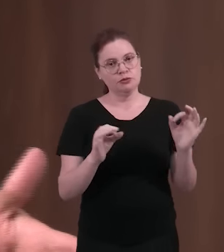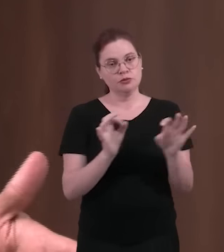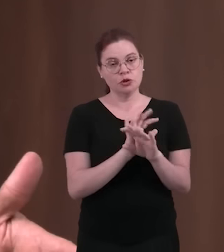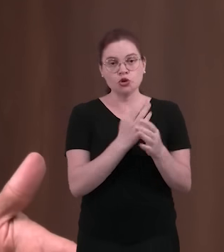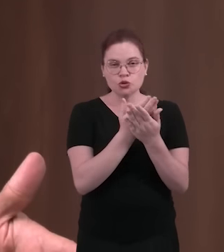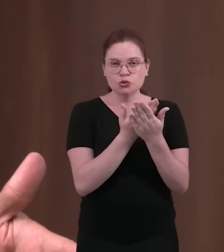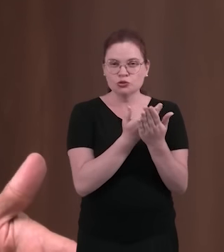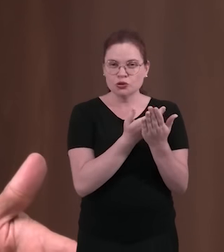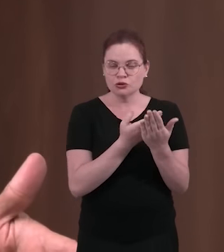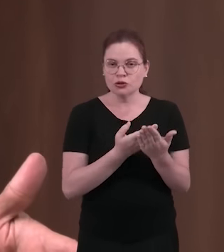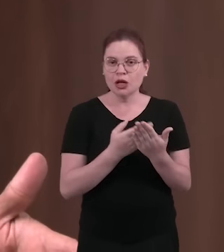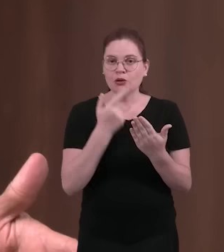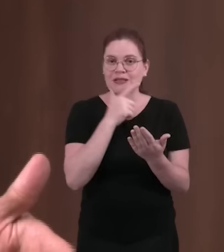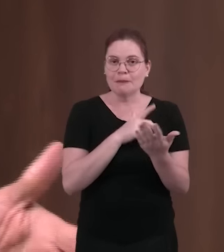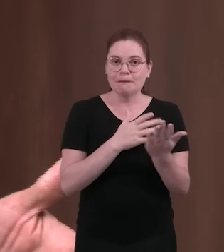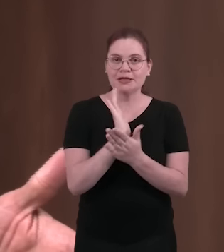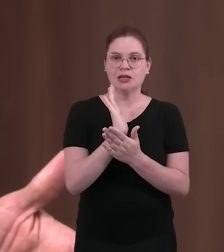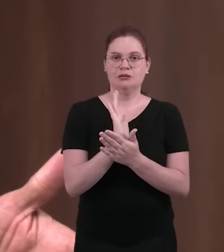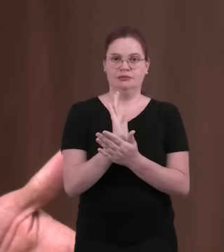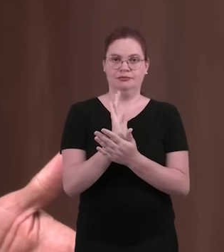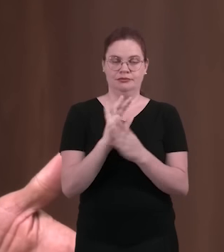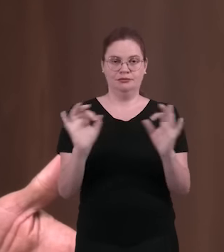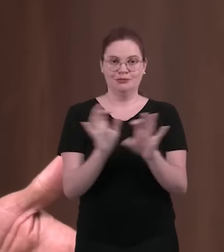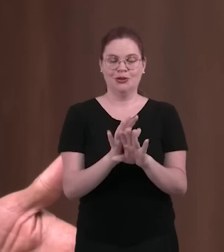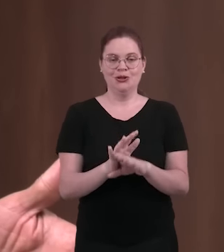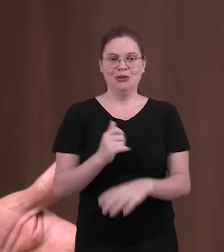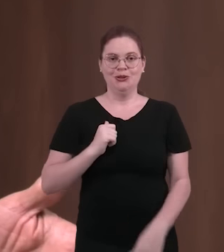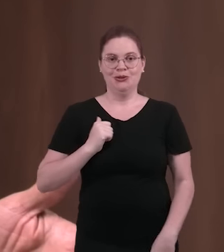Estudei muito. Passei.